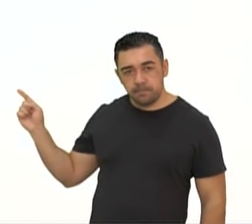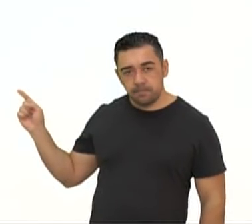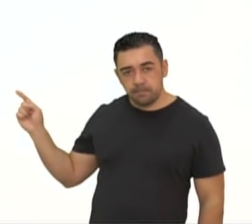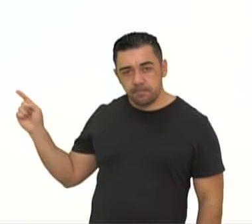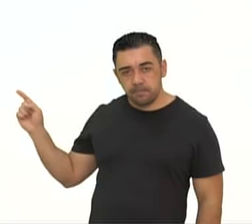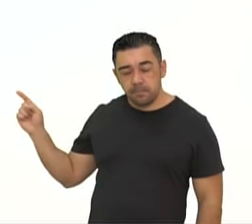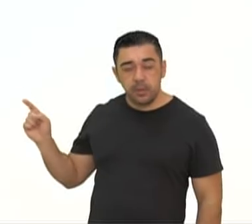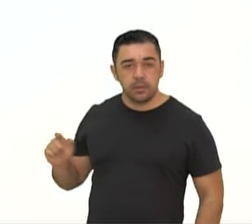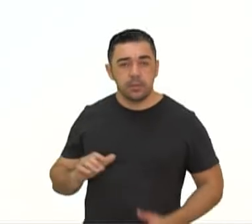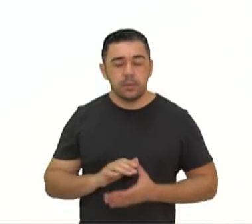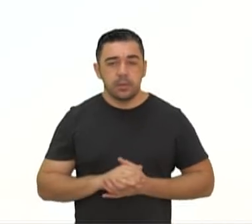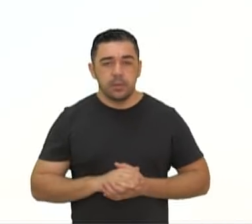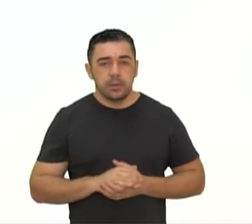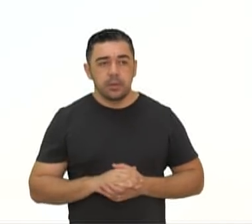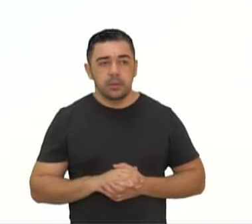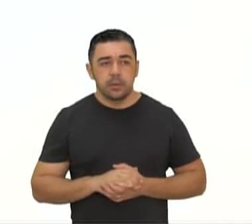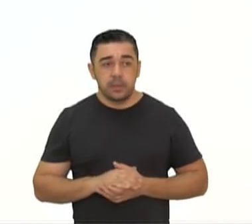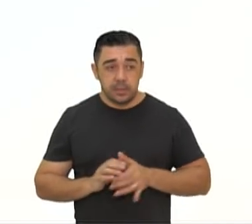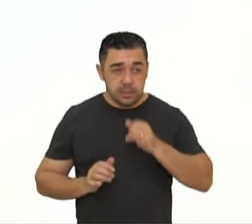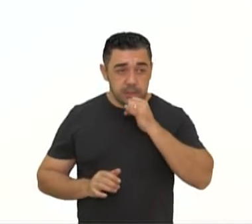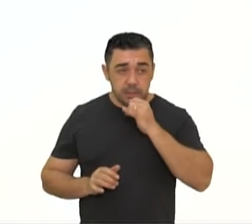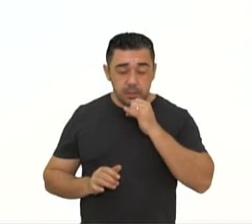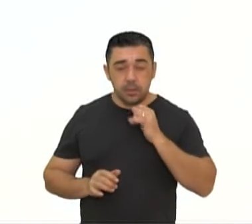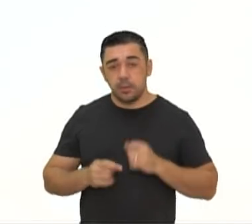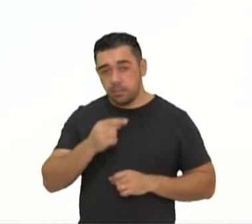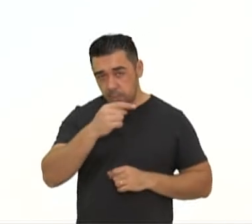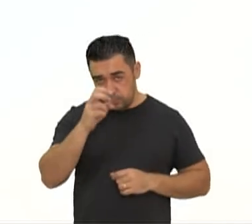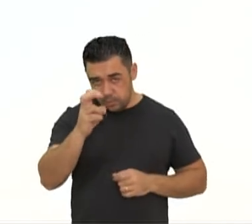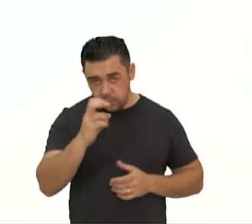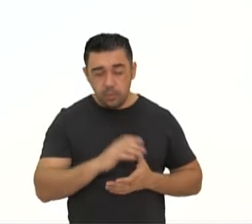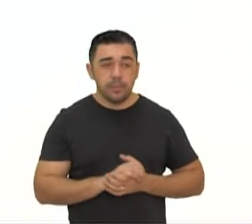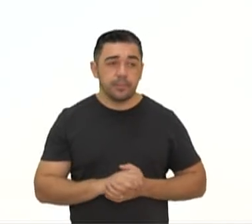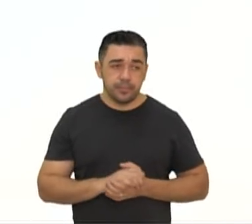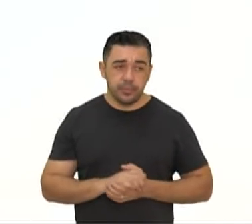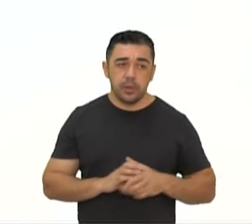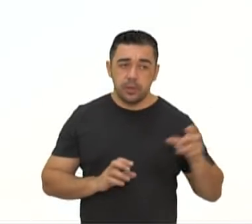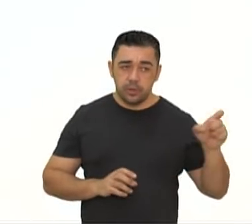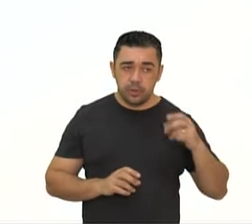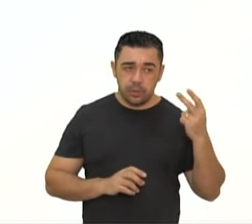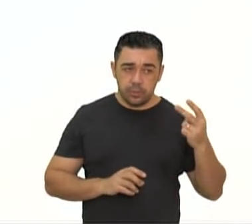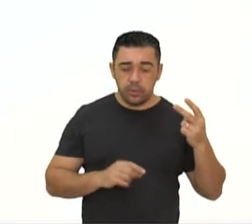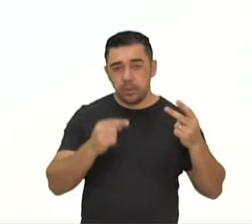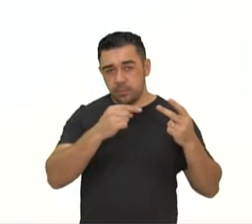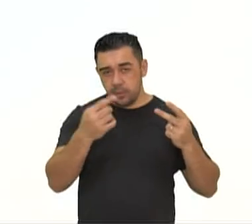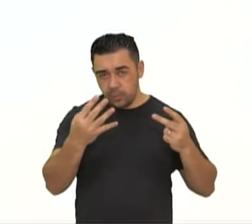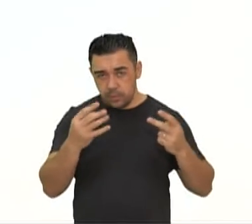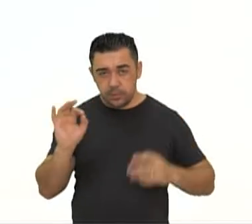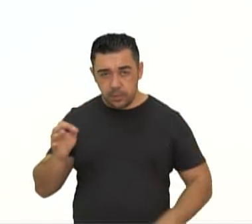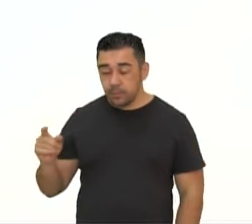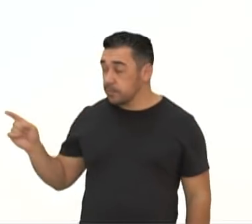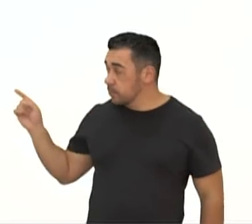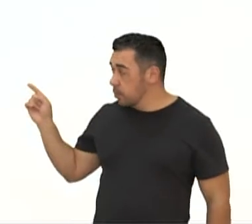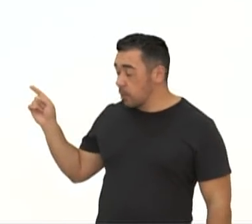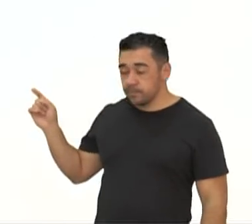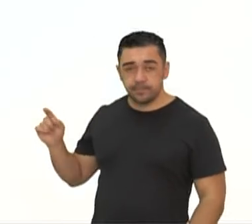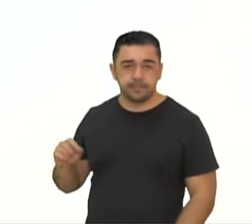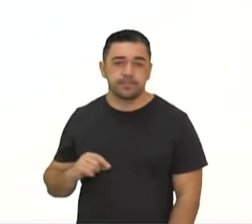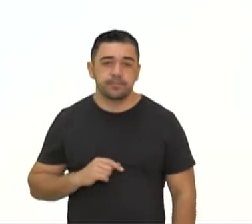Ó, se o x menos y é igual a 6, se o x é 1, o y é menos 5. Se o x é 2, o y é menos 4. Então tá